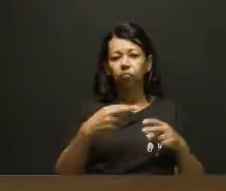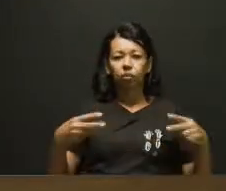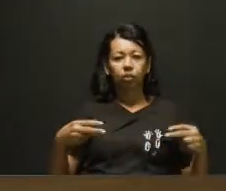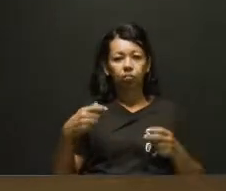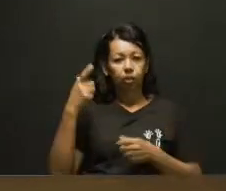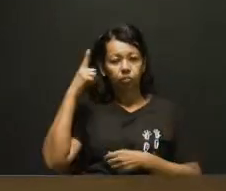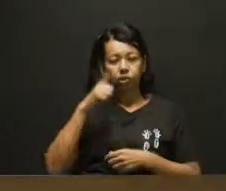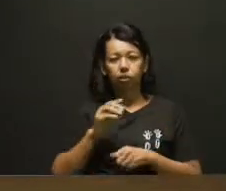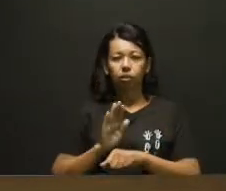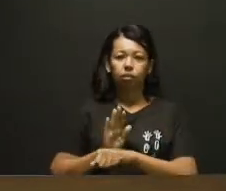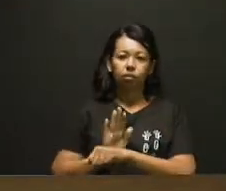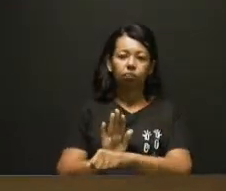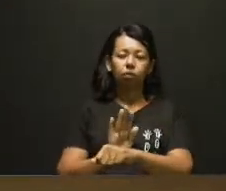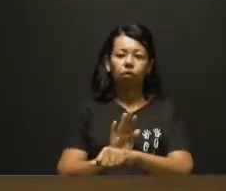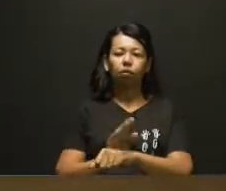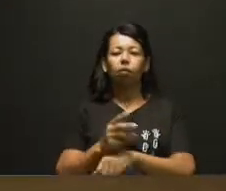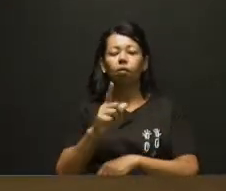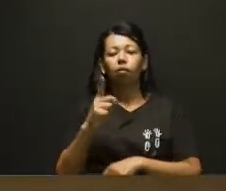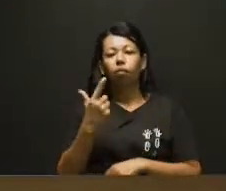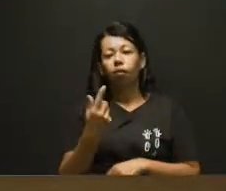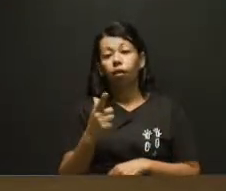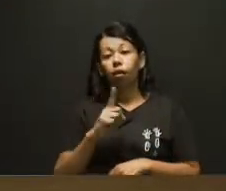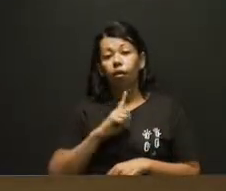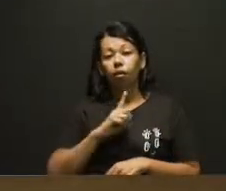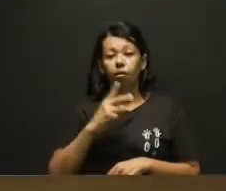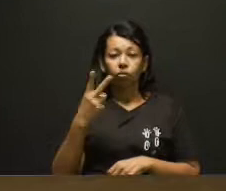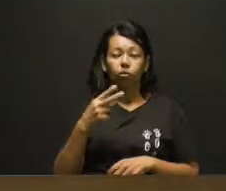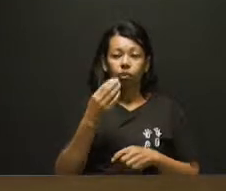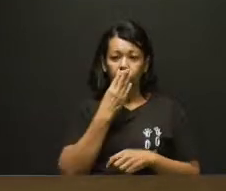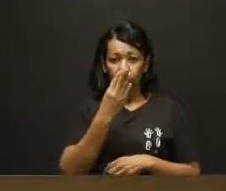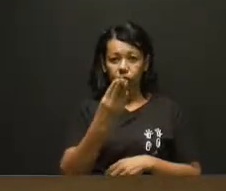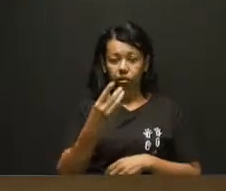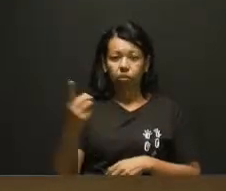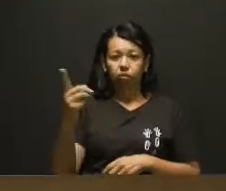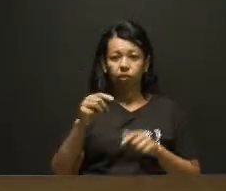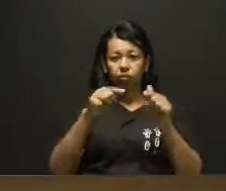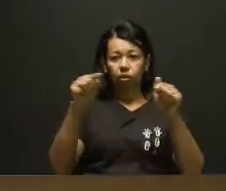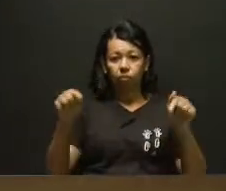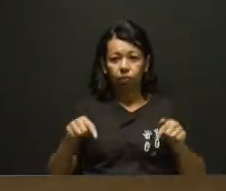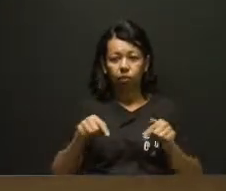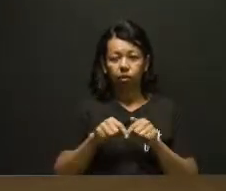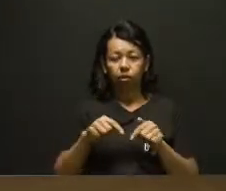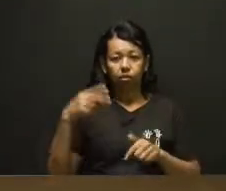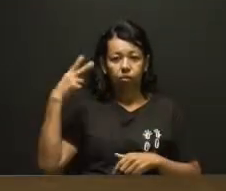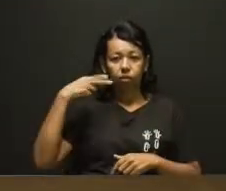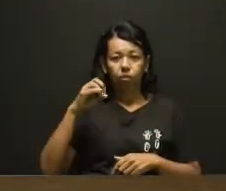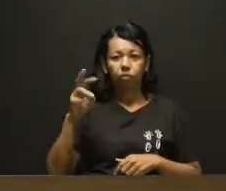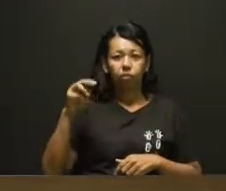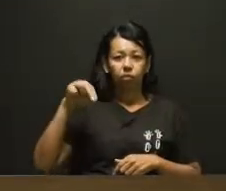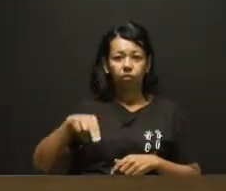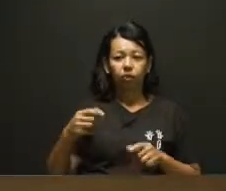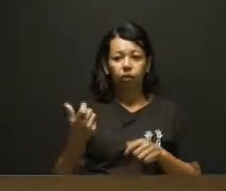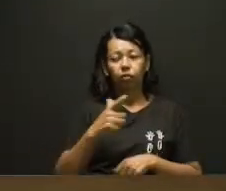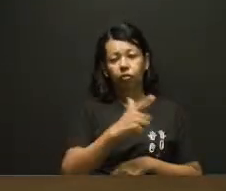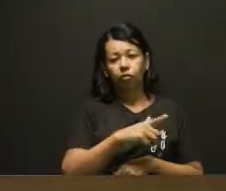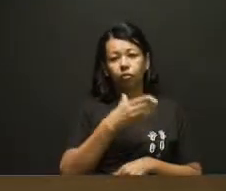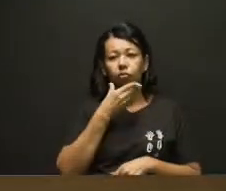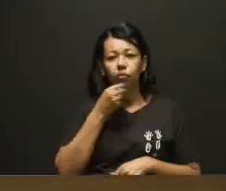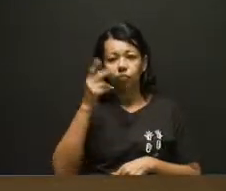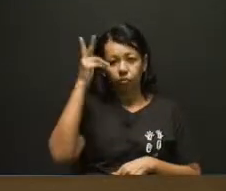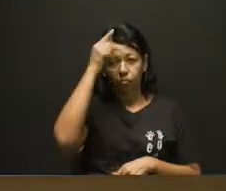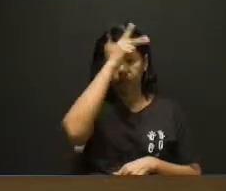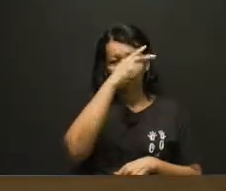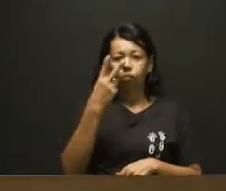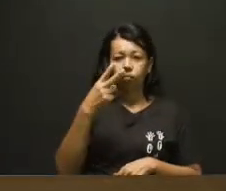pedido veio do gabinete do do vereador ivan eo gabinete do do prefeito que